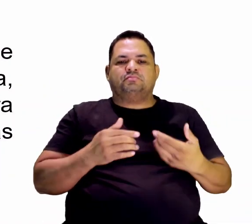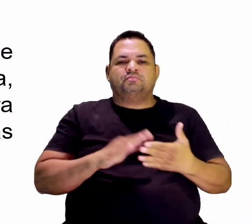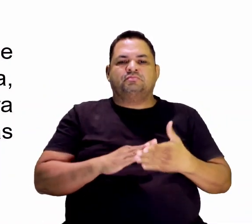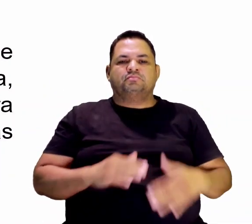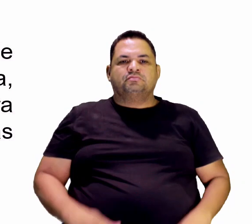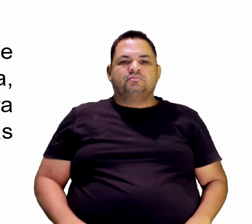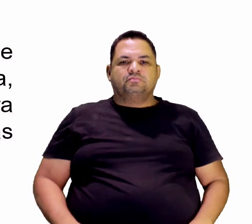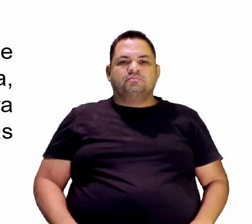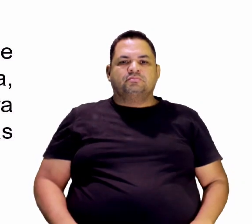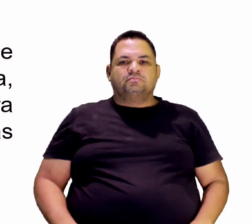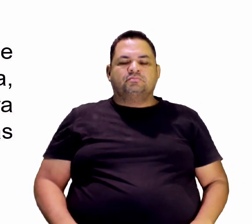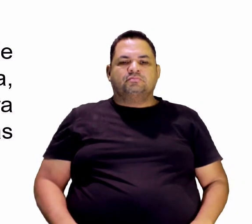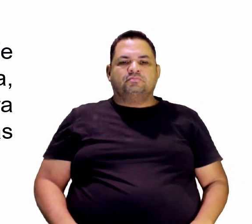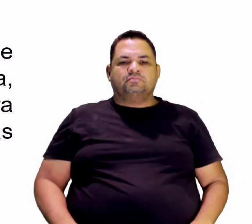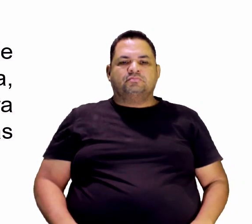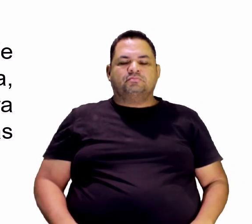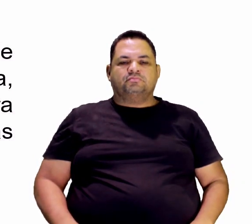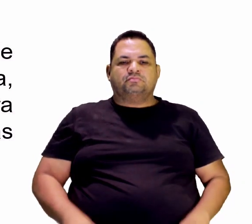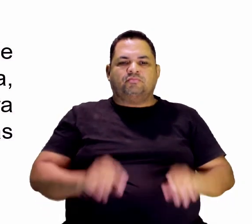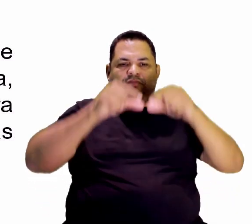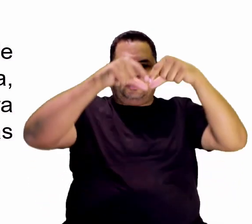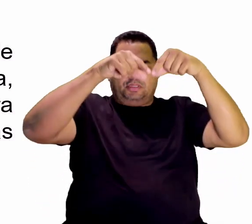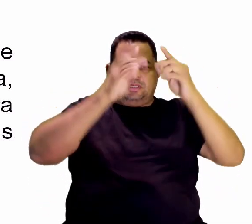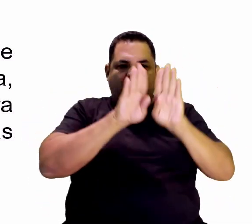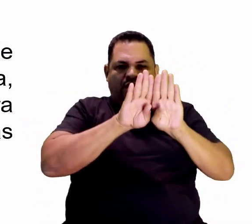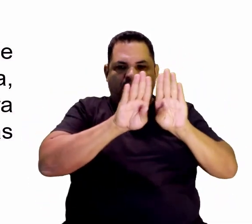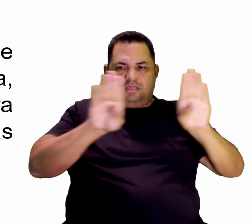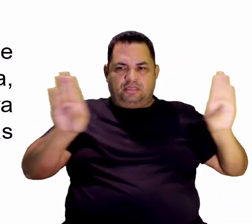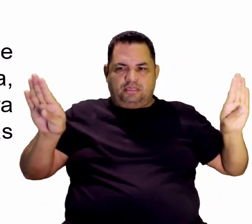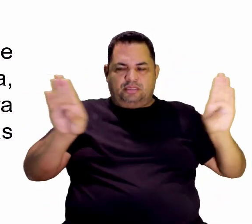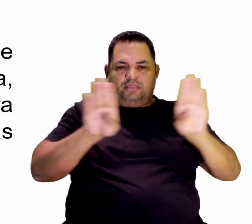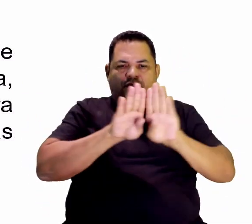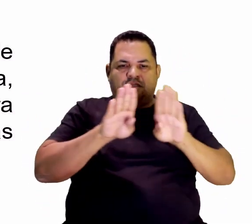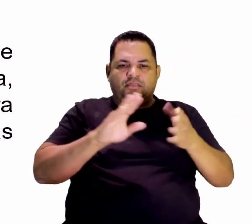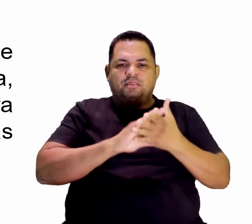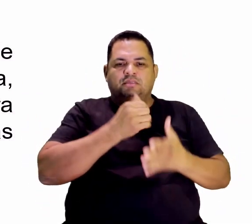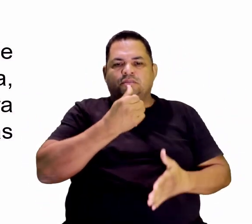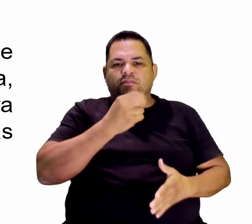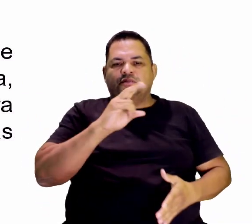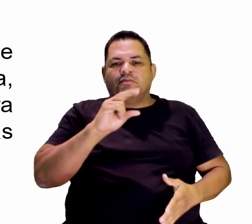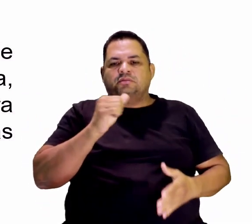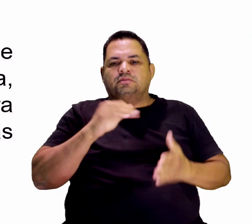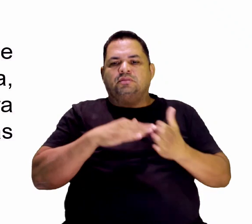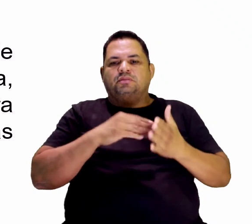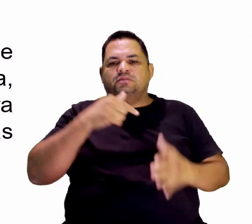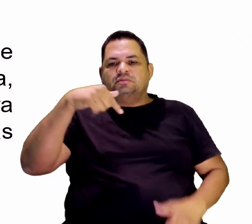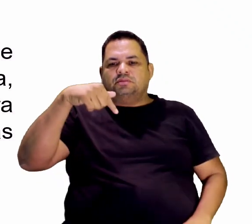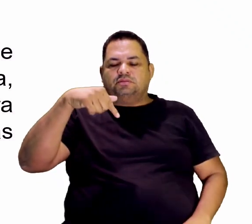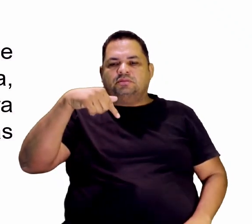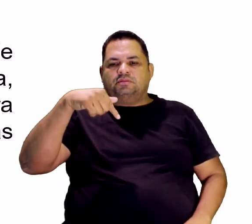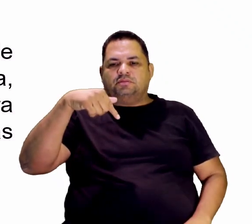social aí dentro dos esportes também. E nada mais justo, né, gente? Porque o esporte ele é muito agregador, ele é